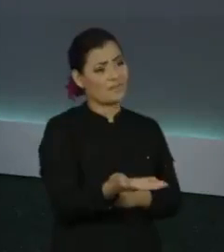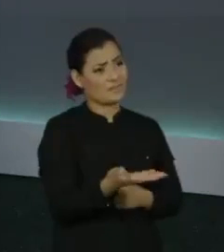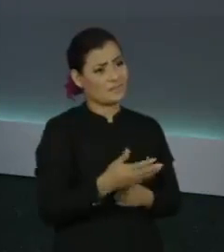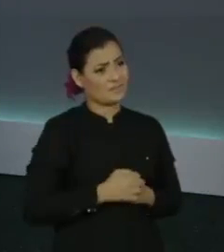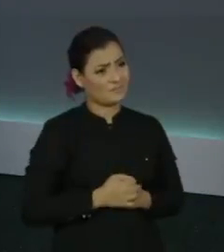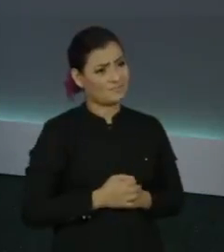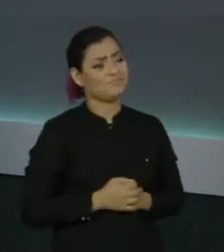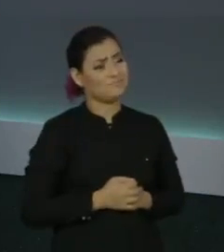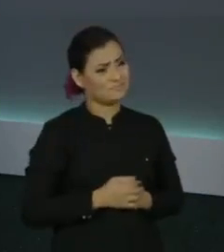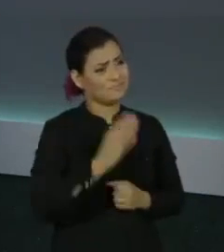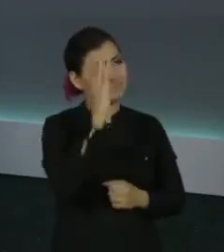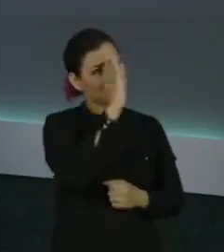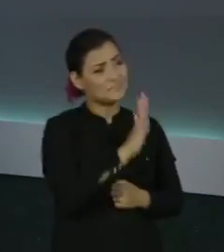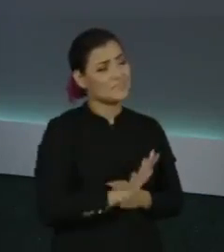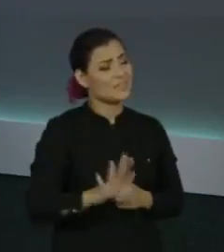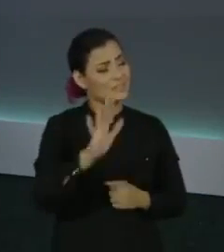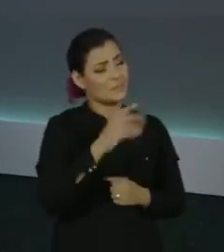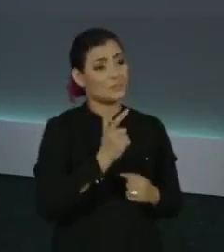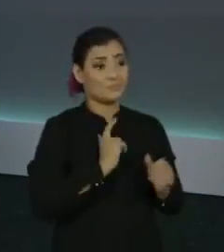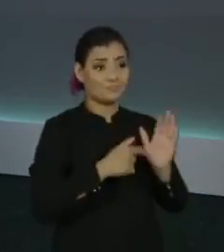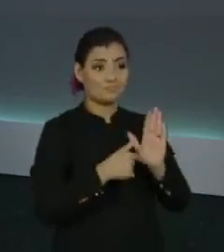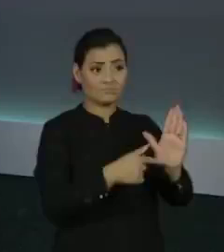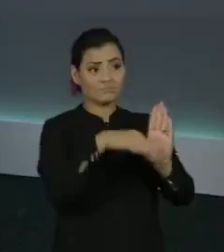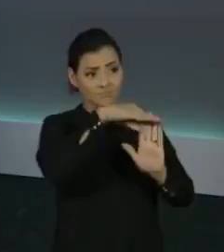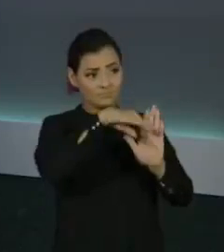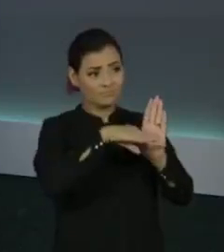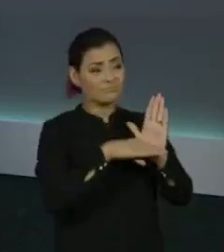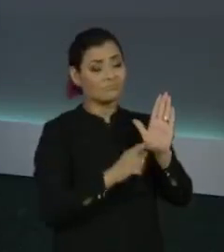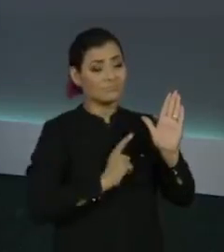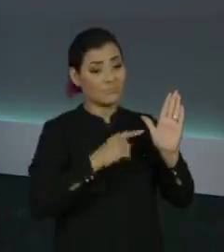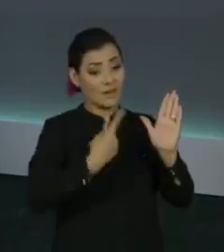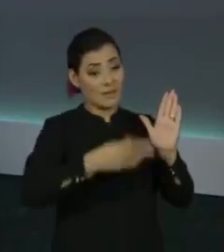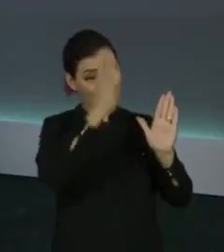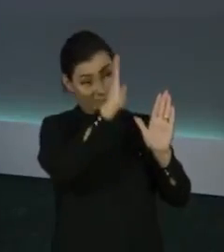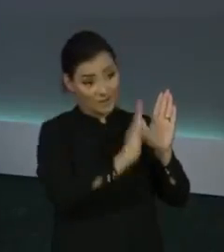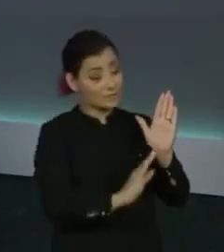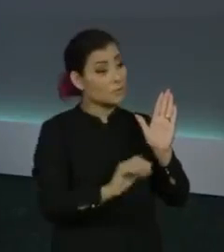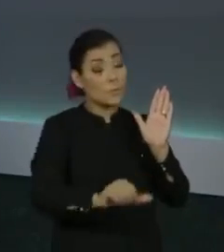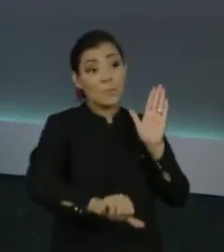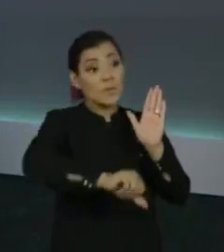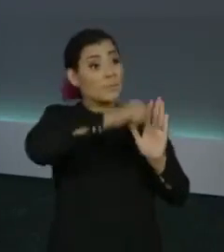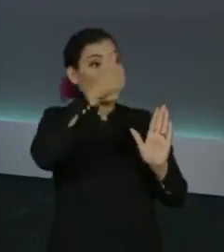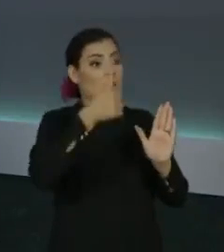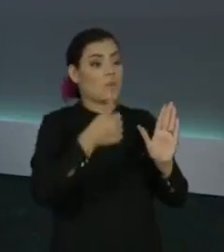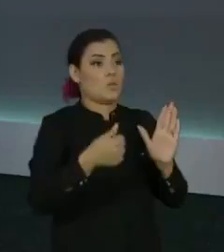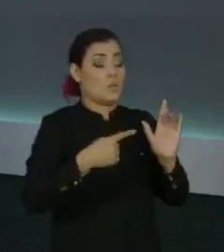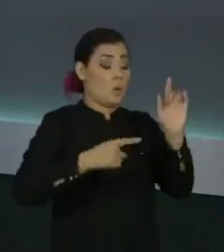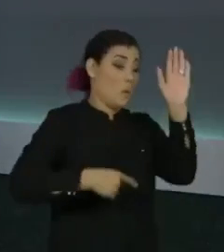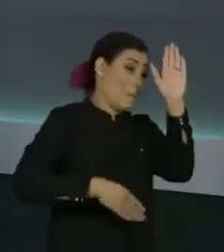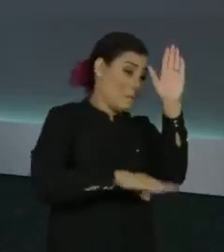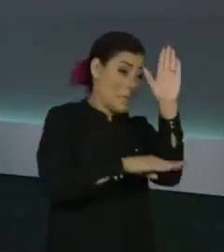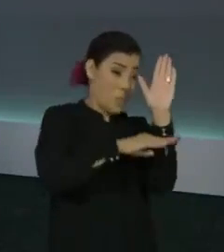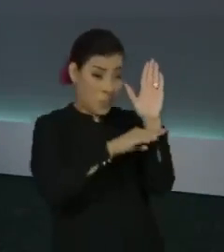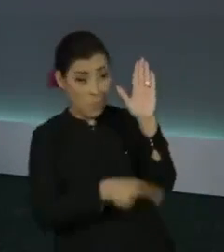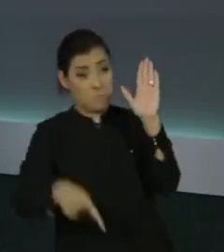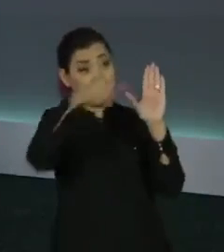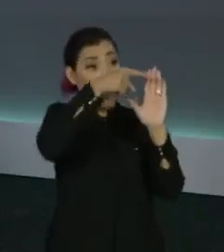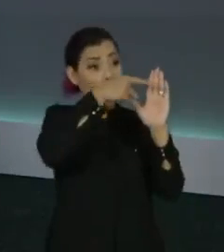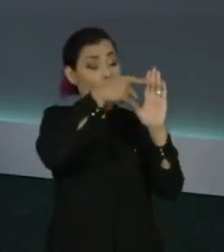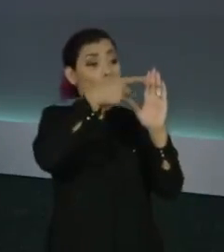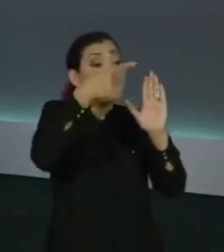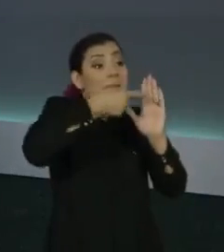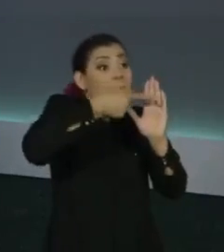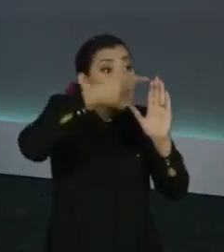contra os professores no Brasil. Eu tenho aqui um número de que o Brasil ocupa o primeiro lugar no ranking de violência